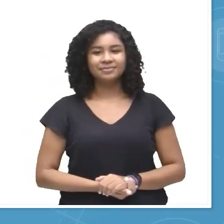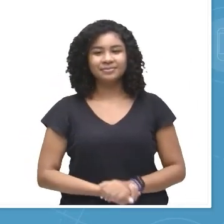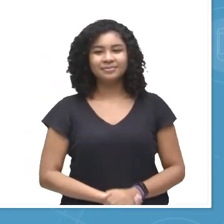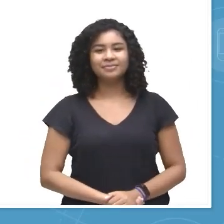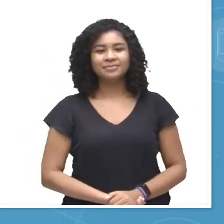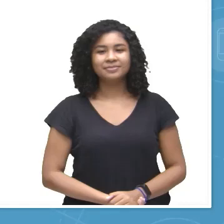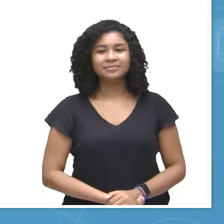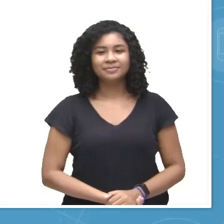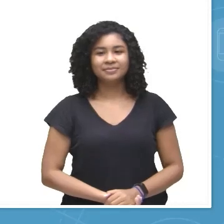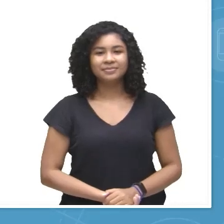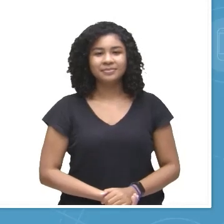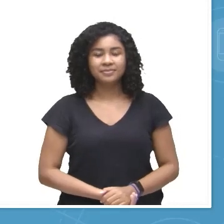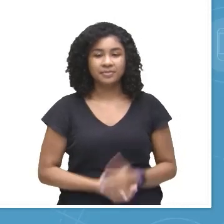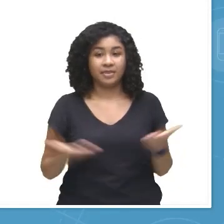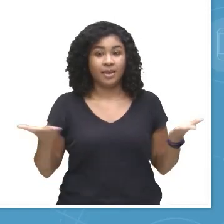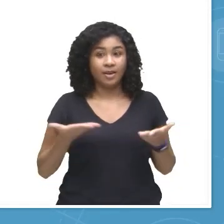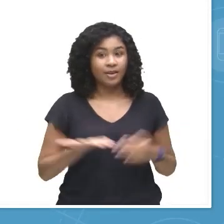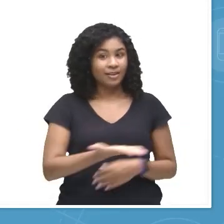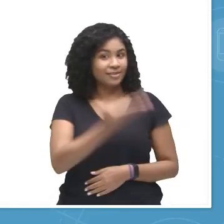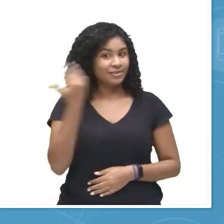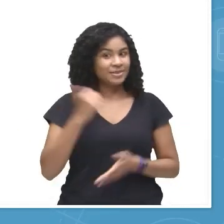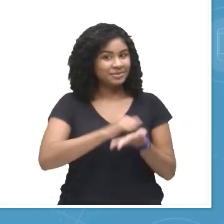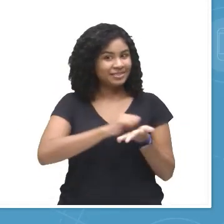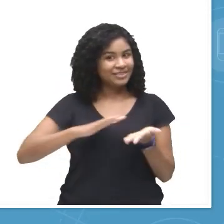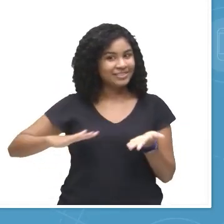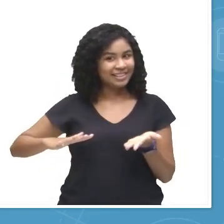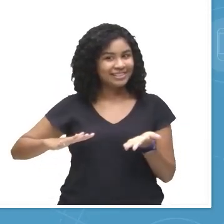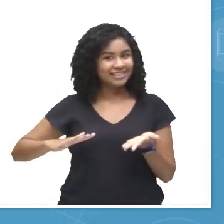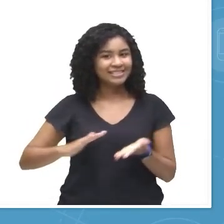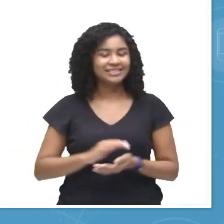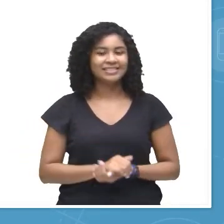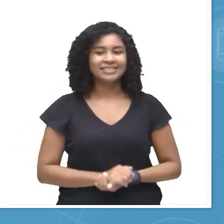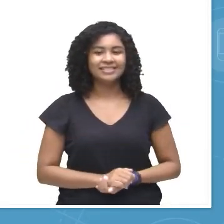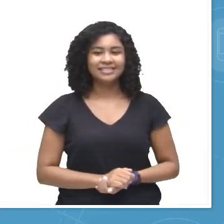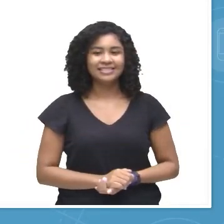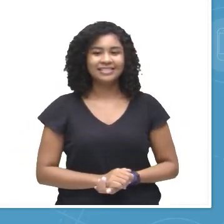E vamos lá para a nossa atividade.